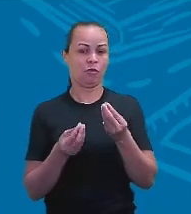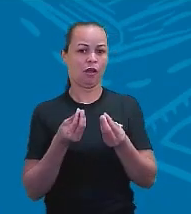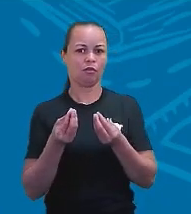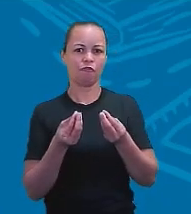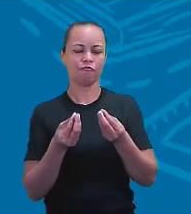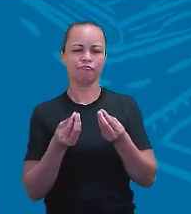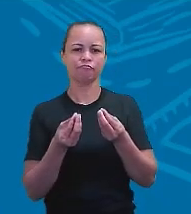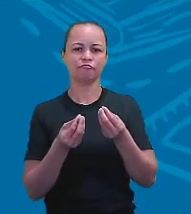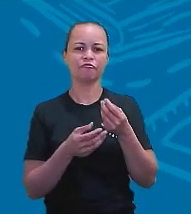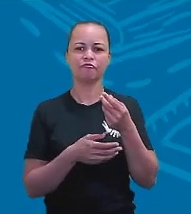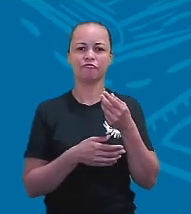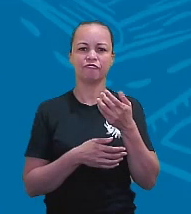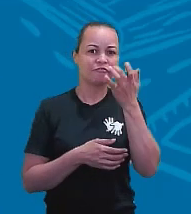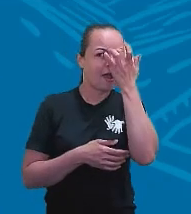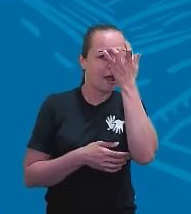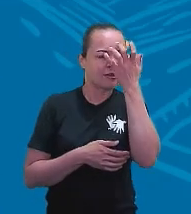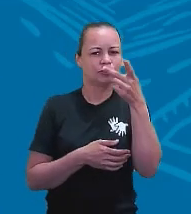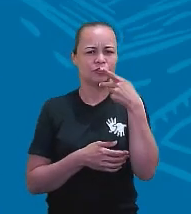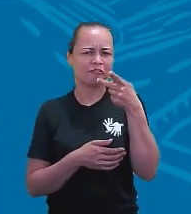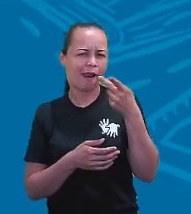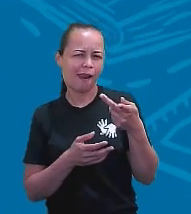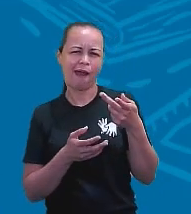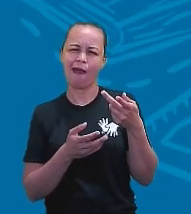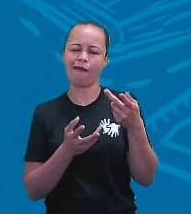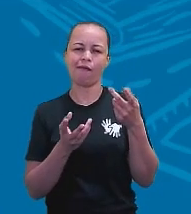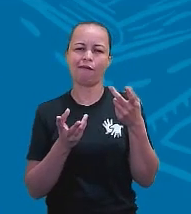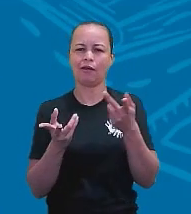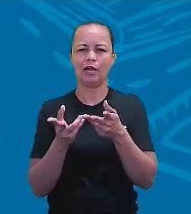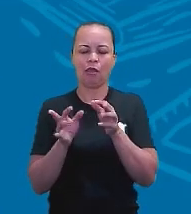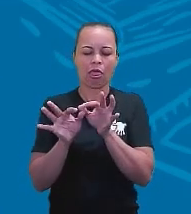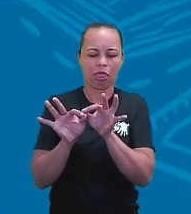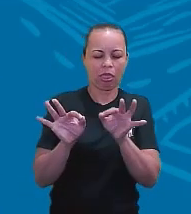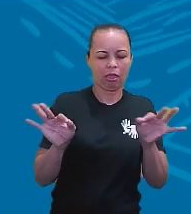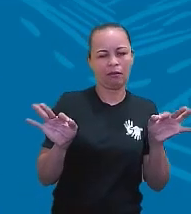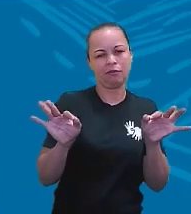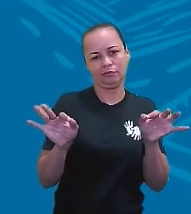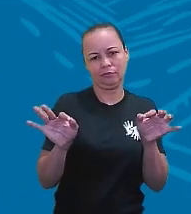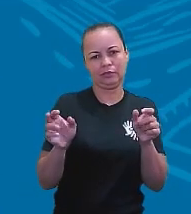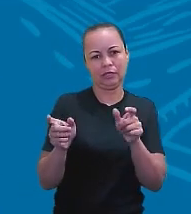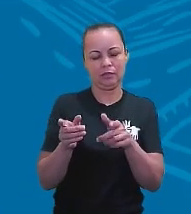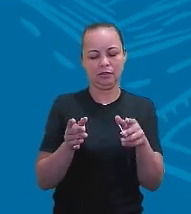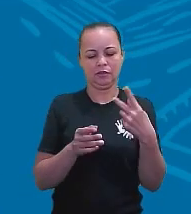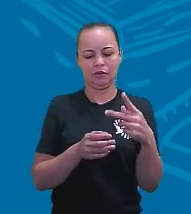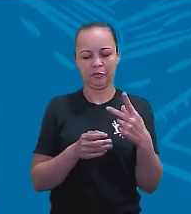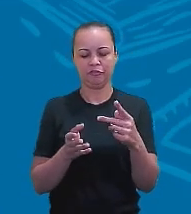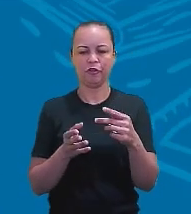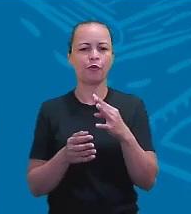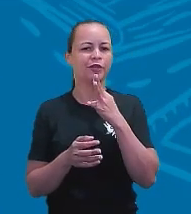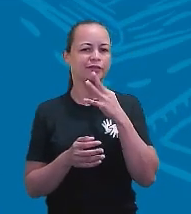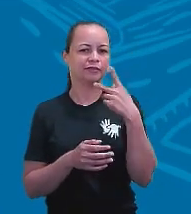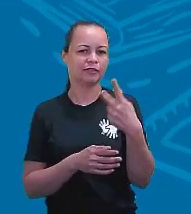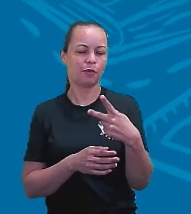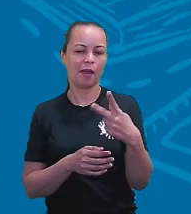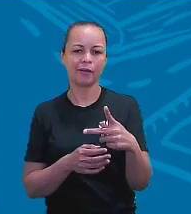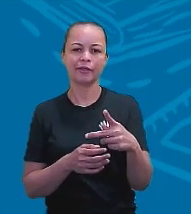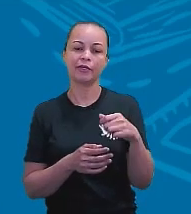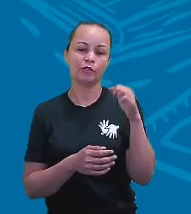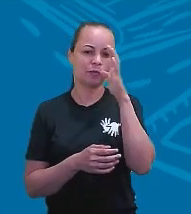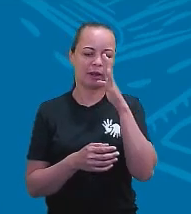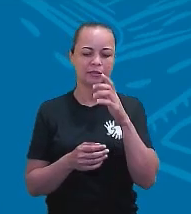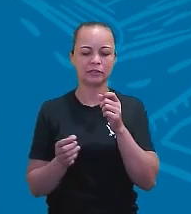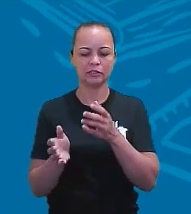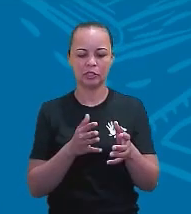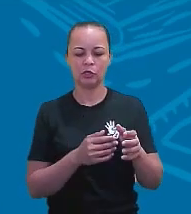todos falarem com uma facilidade enorme, então esse que foi conhecido aqui no Brasil como o quê? Great